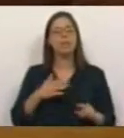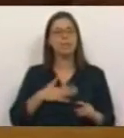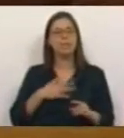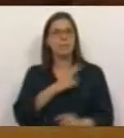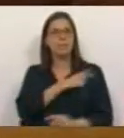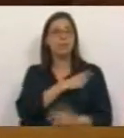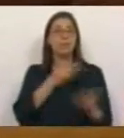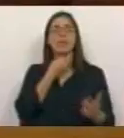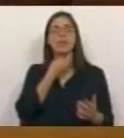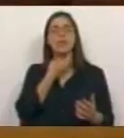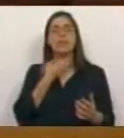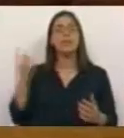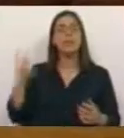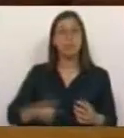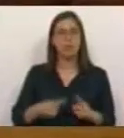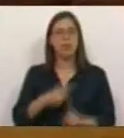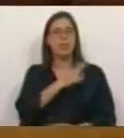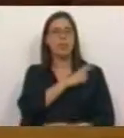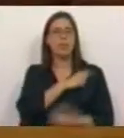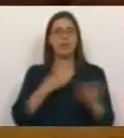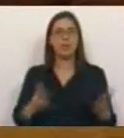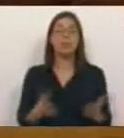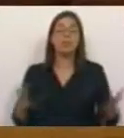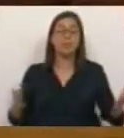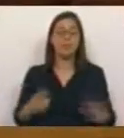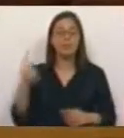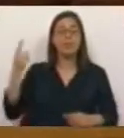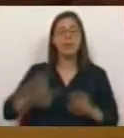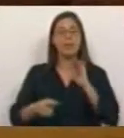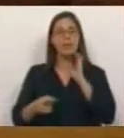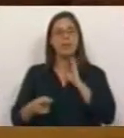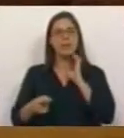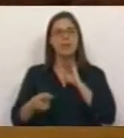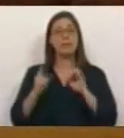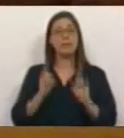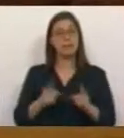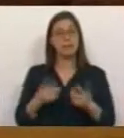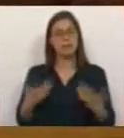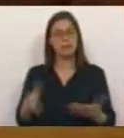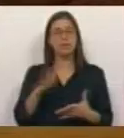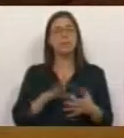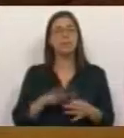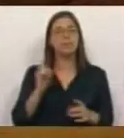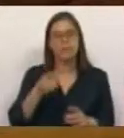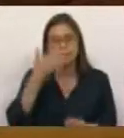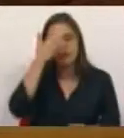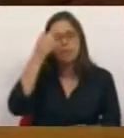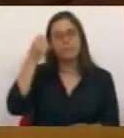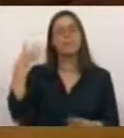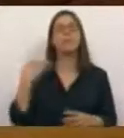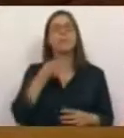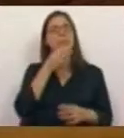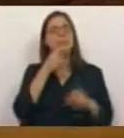entidades patronais, uma imposição dos patrões. É uma ordem, e é assim que neste caso deve ser entendida